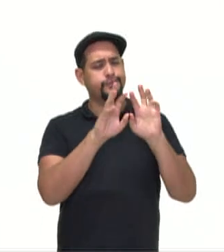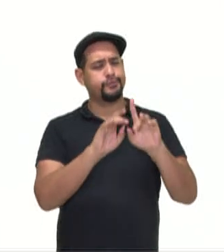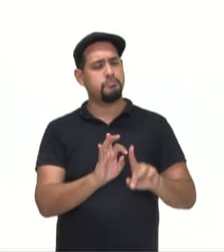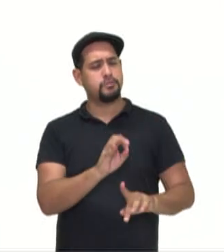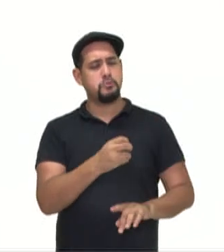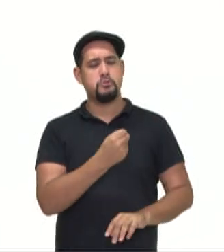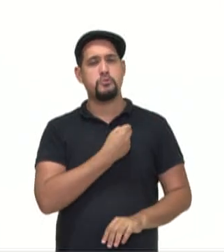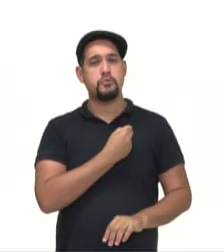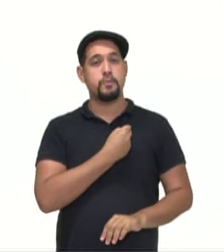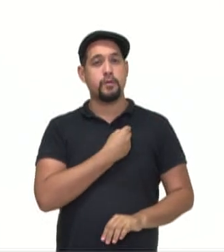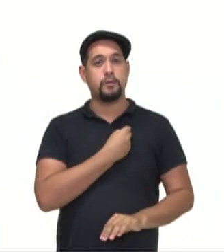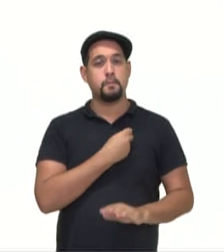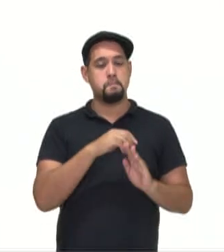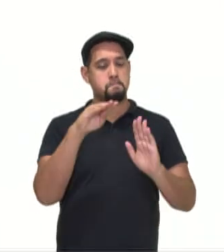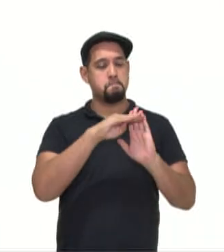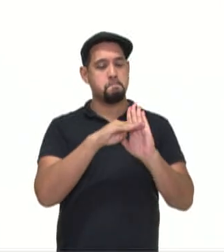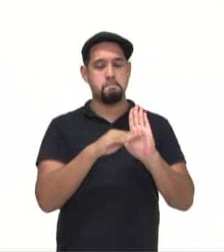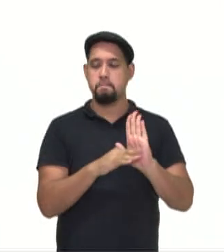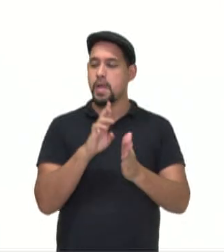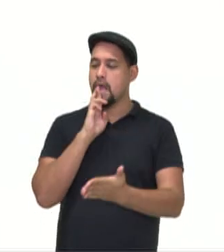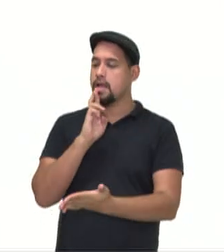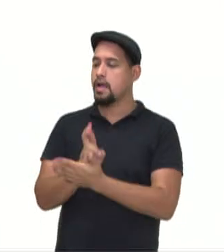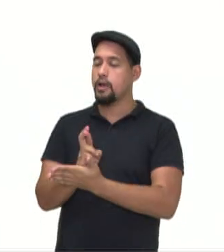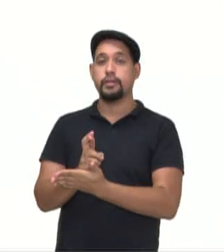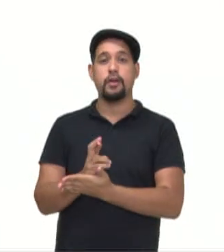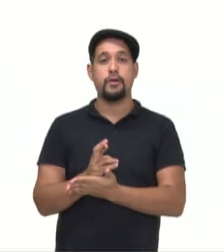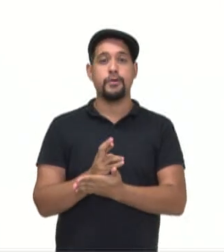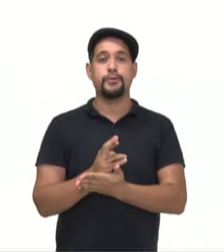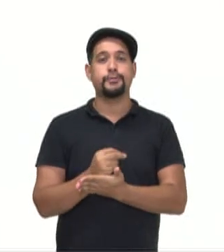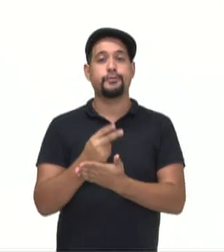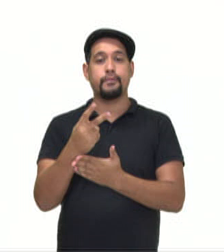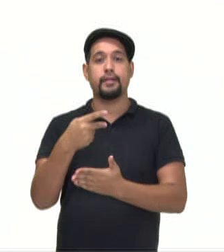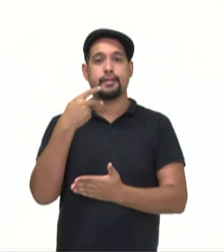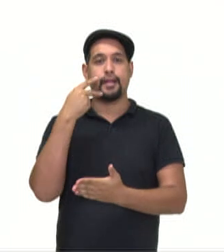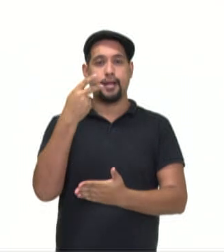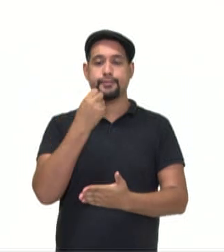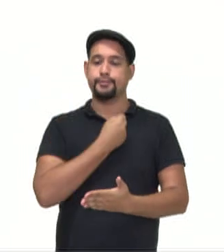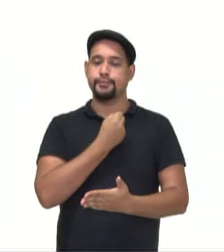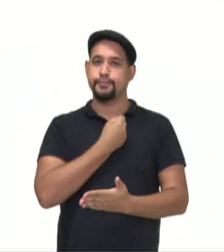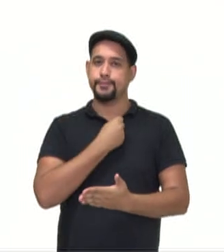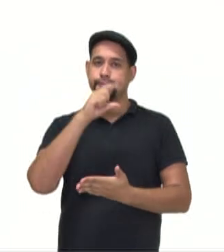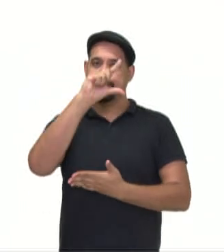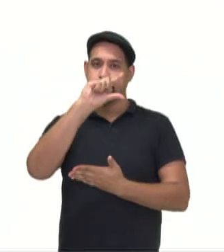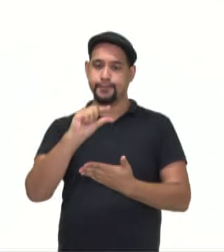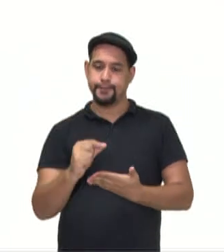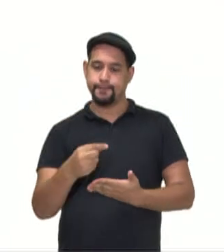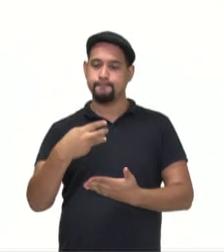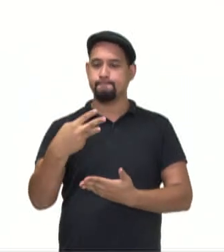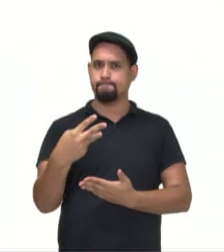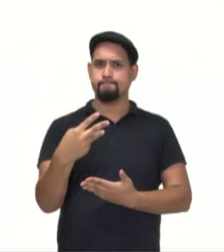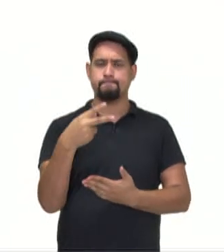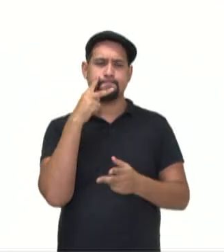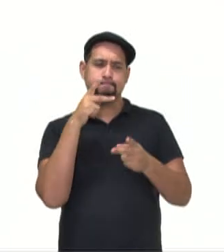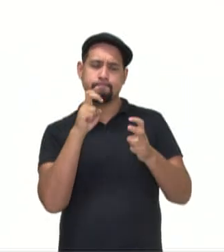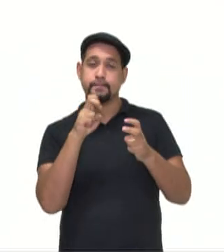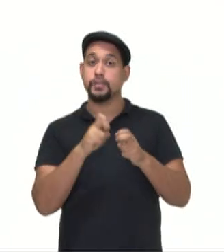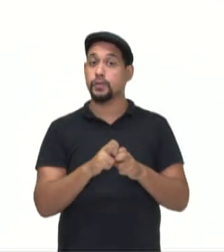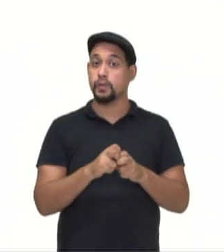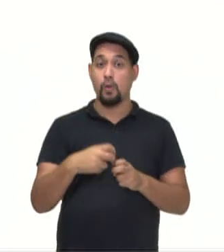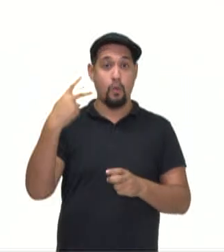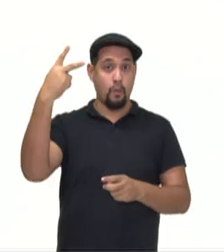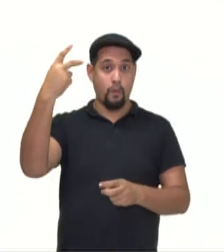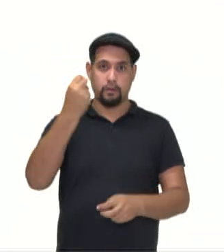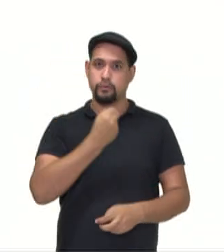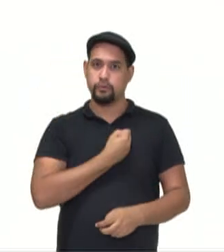certo número, o programa entrega como resultado o quadrado do número diminuído de seu triplo. Veja, o quadrado do